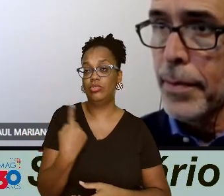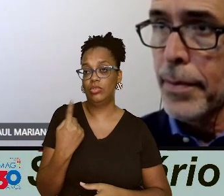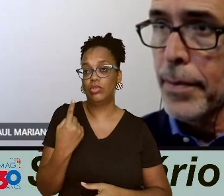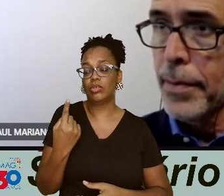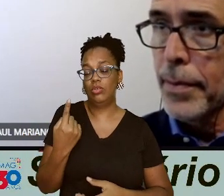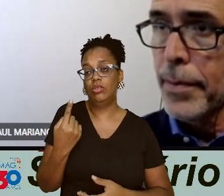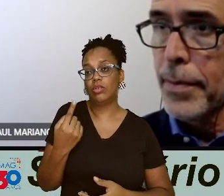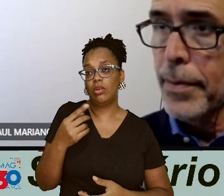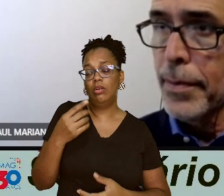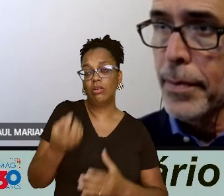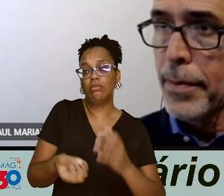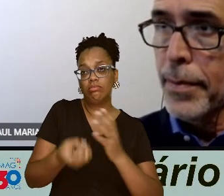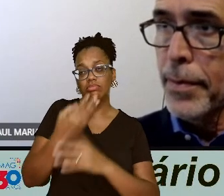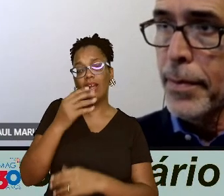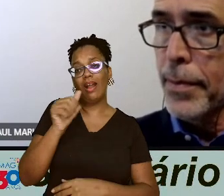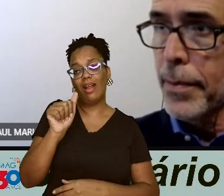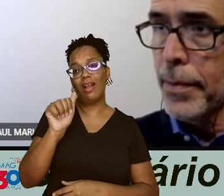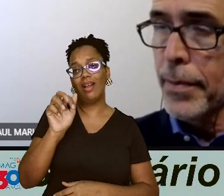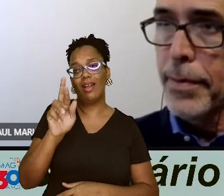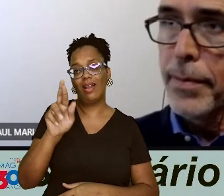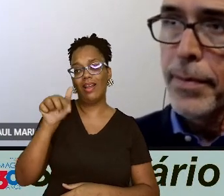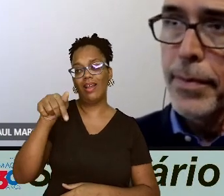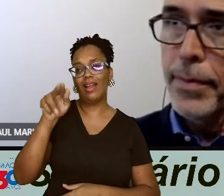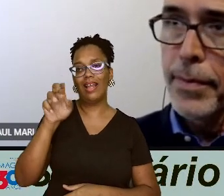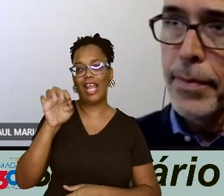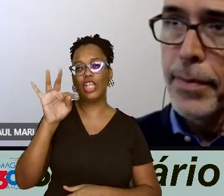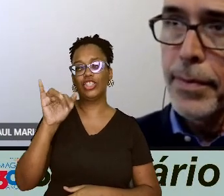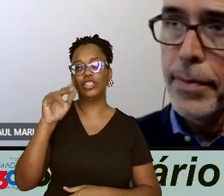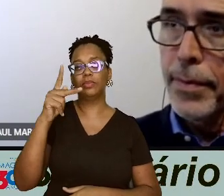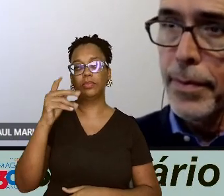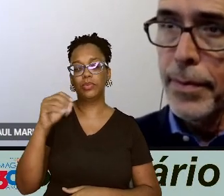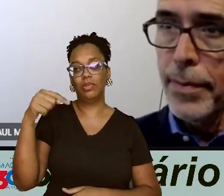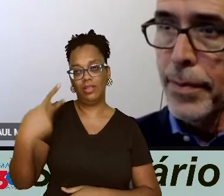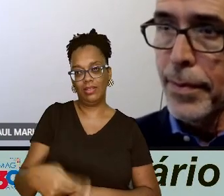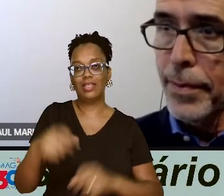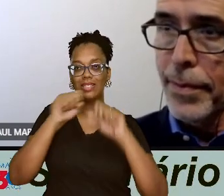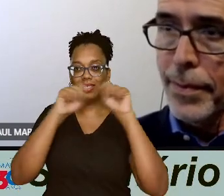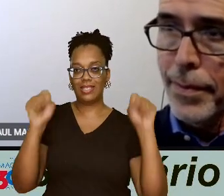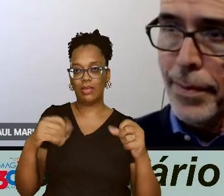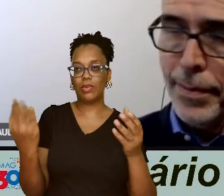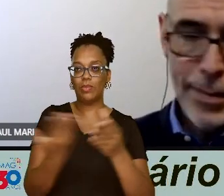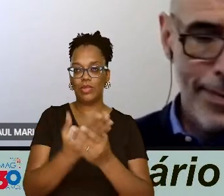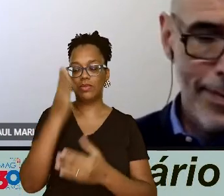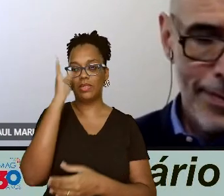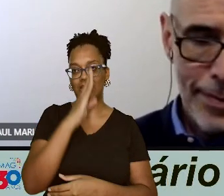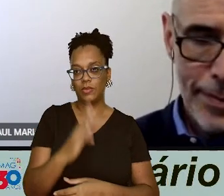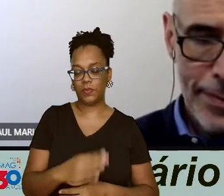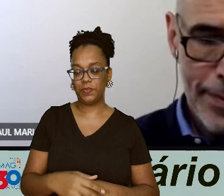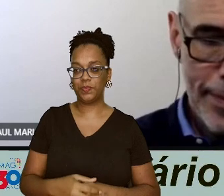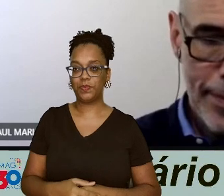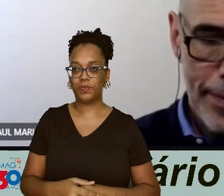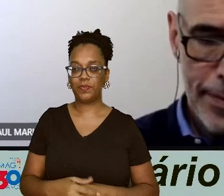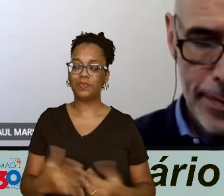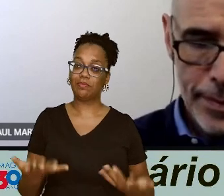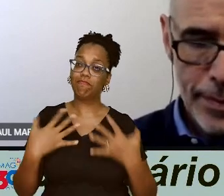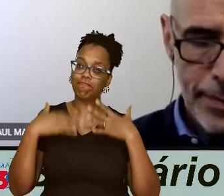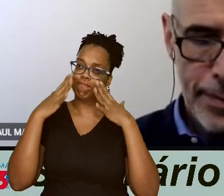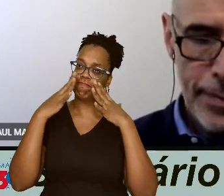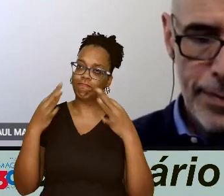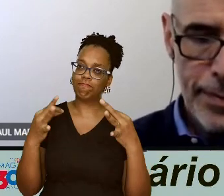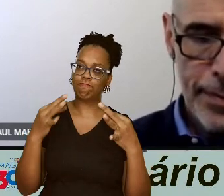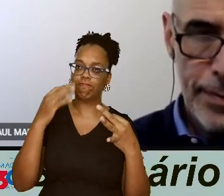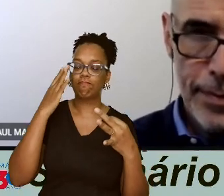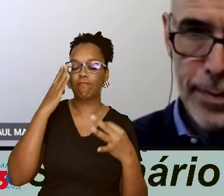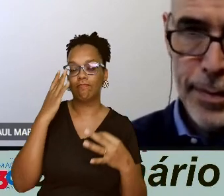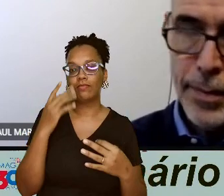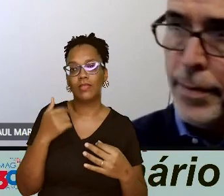do nosso arquétipo aqui do sistema processual brasileiro. Então, é um tema que chama muita atenção, né? E que